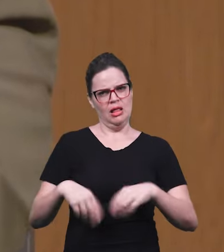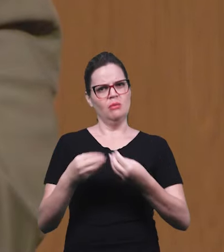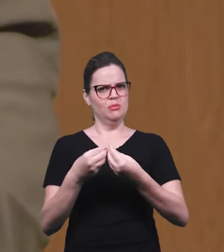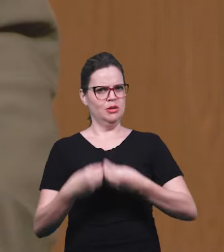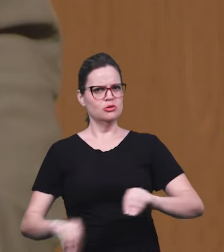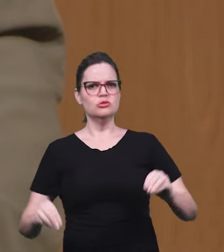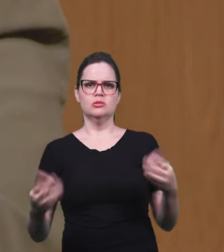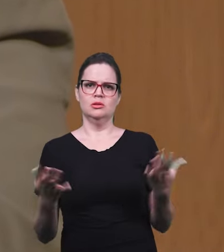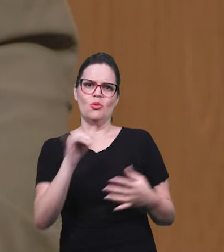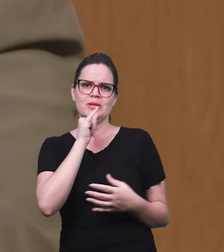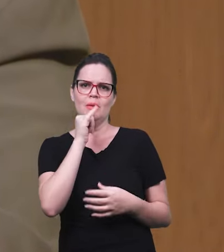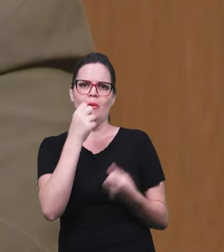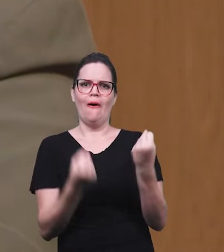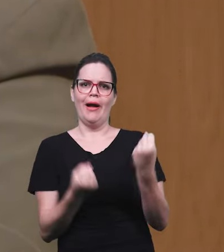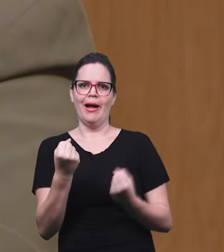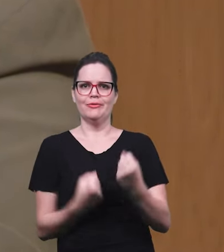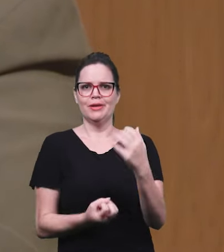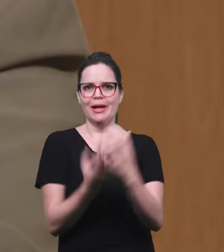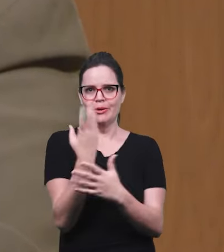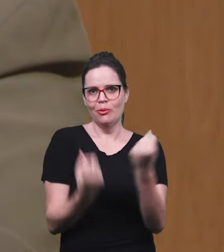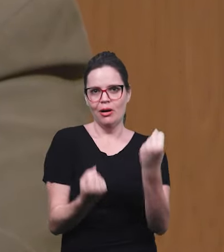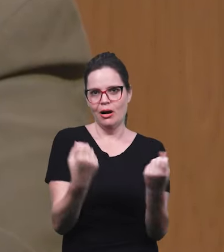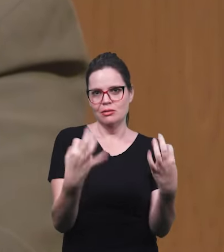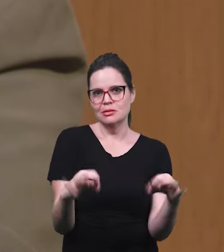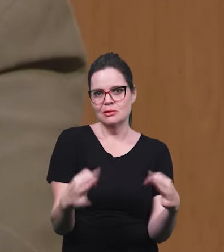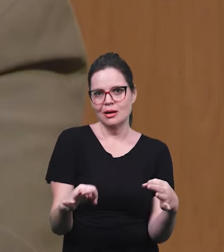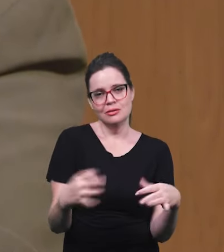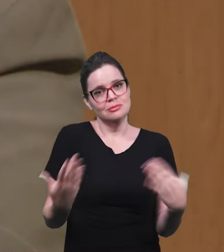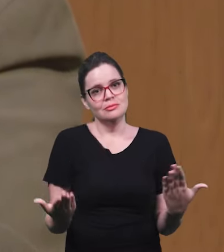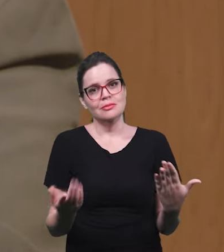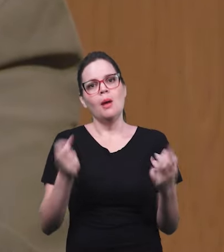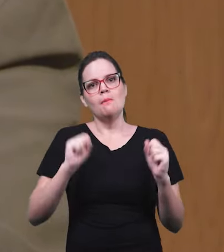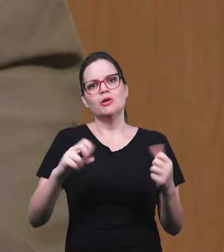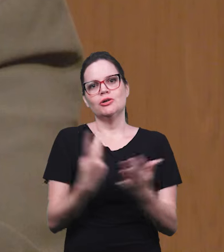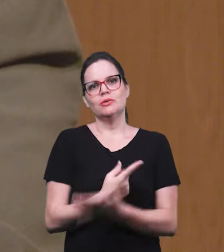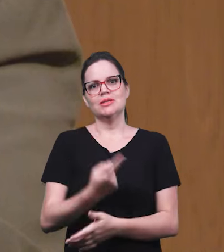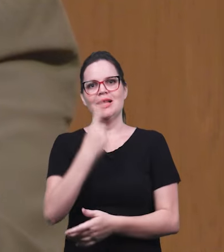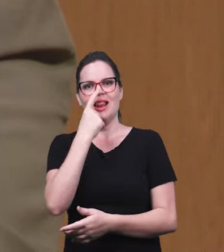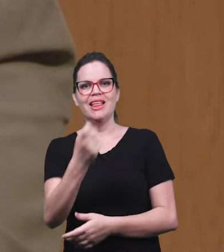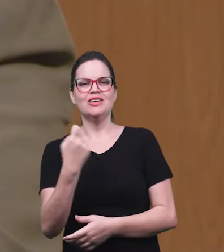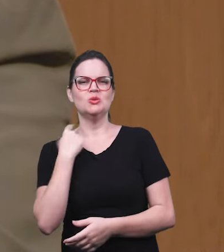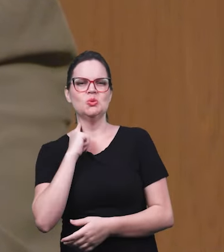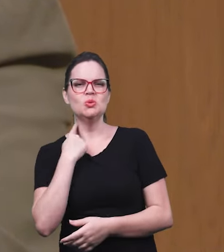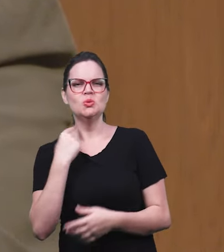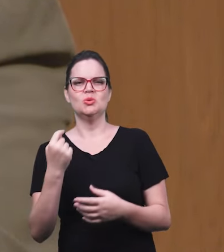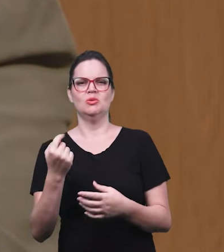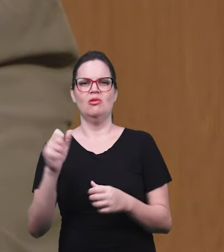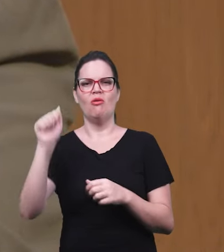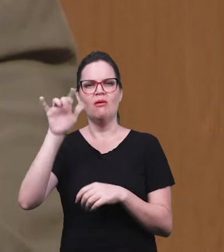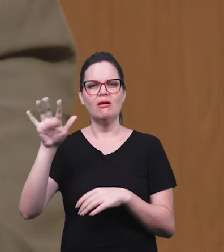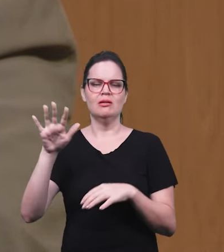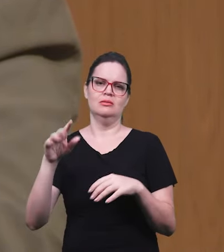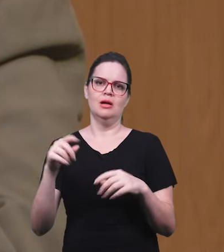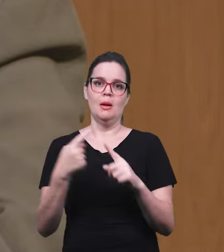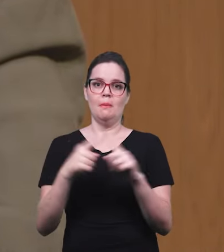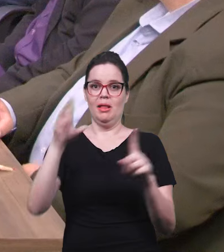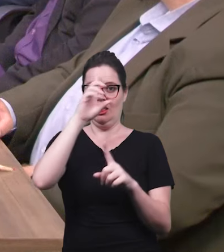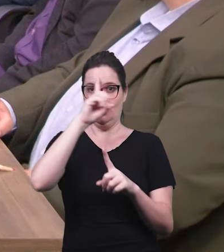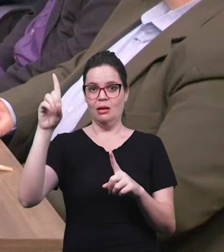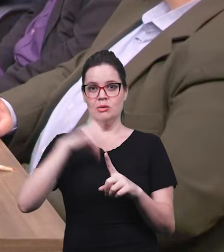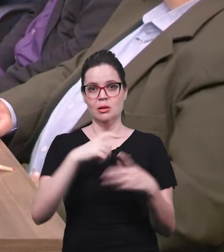e por aí vai, né? Mas o poder de Deus ele não gera isso, ele faz e as coisas acontecem conforme a palavra dele. Todas as